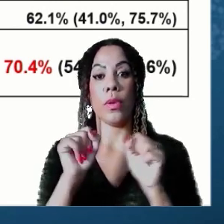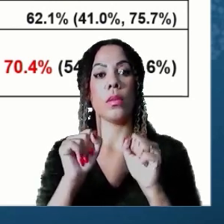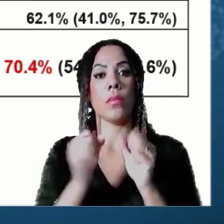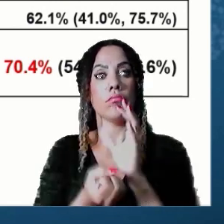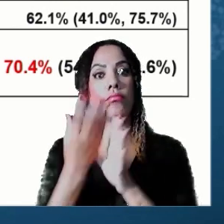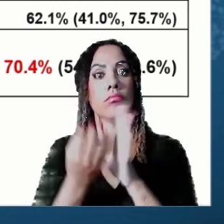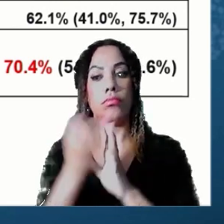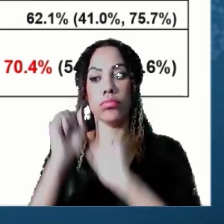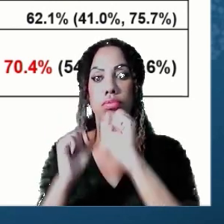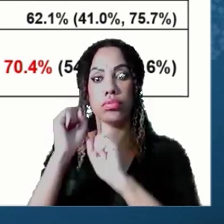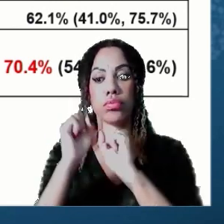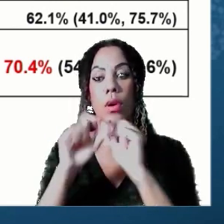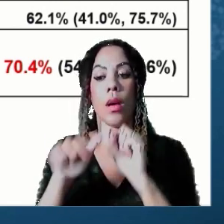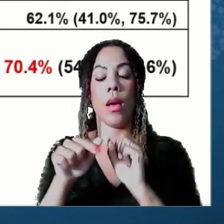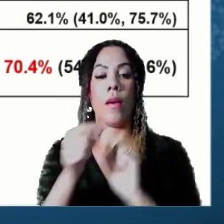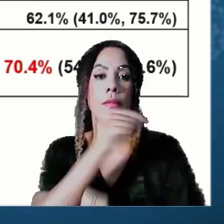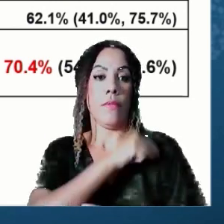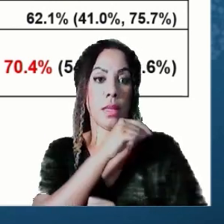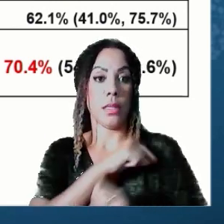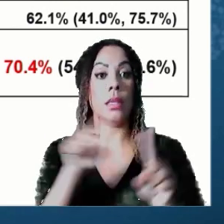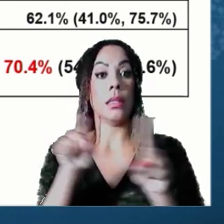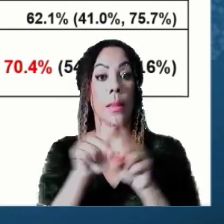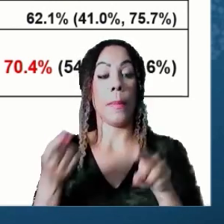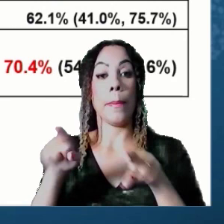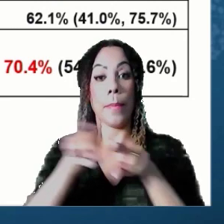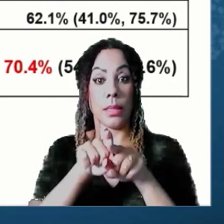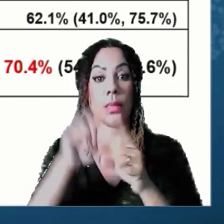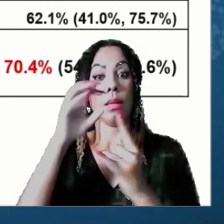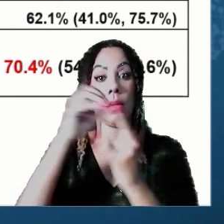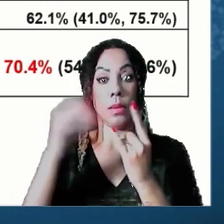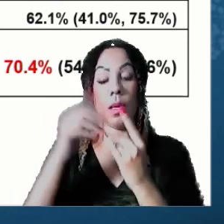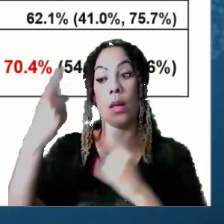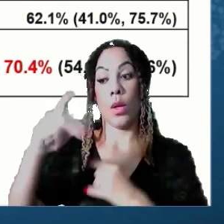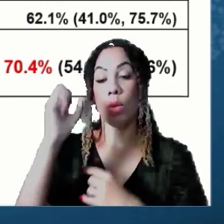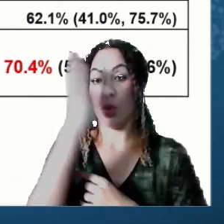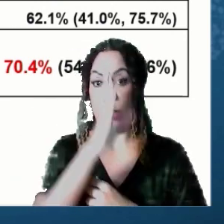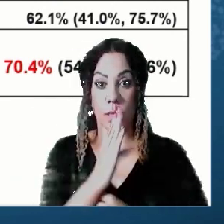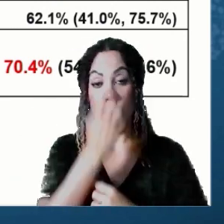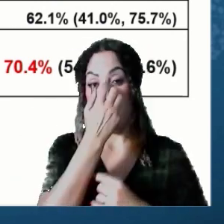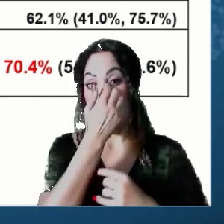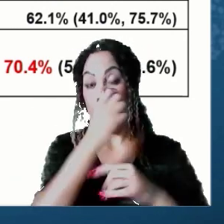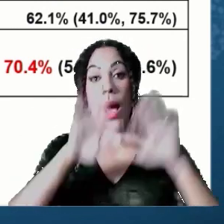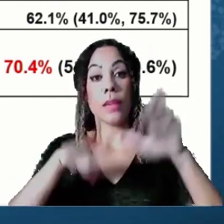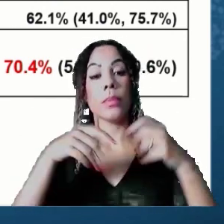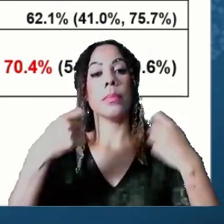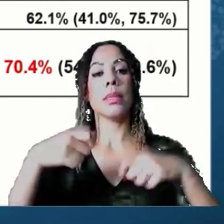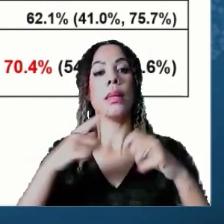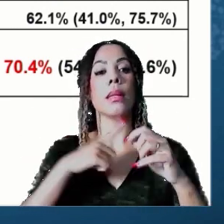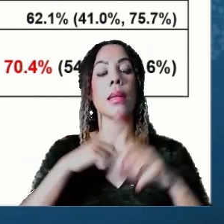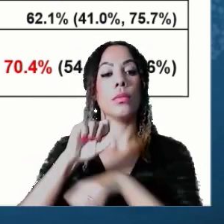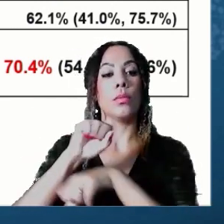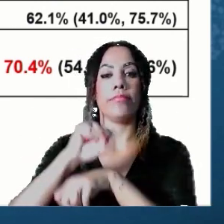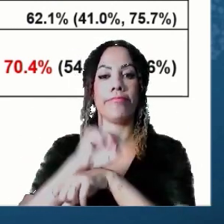instalações para a fabricação dessa vacina, inclusive em parceria com a Fiocruz no Brasil, e às vezes precisa ter um período de espera.